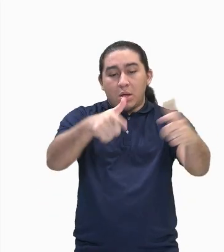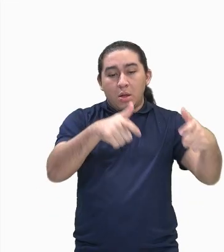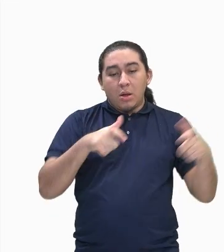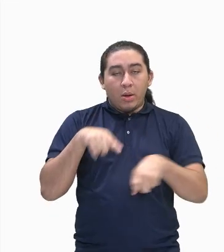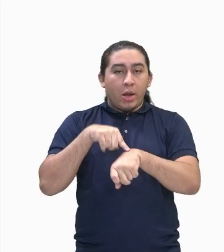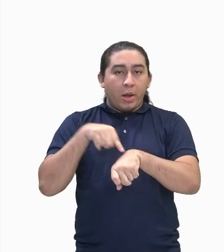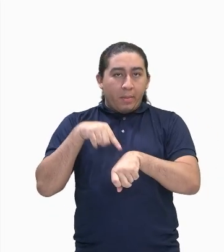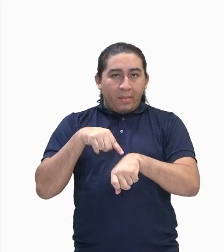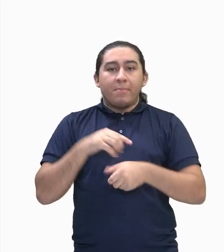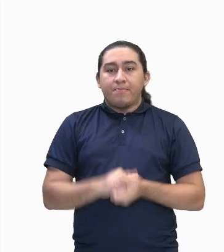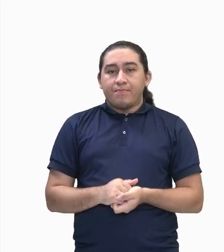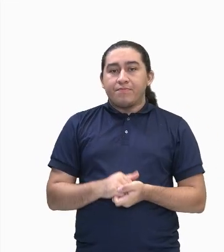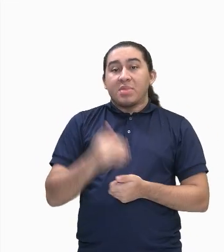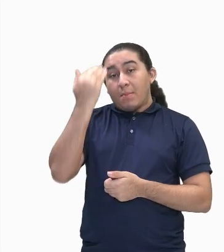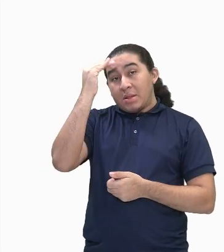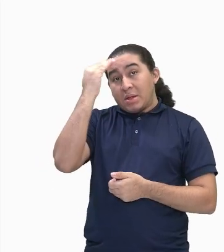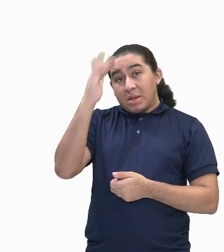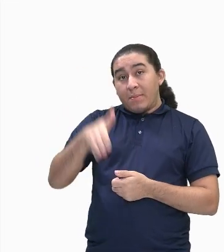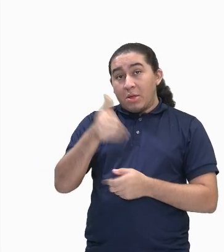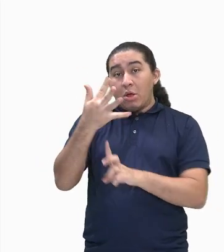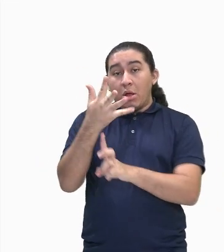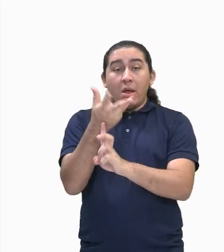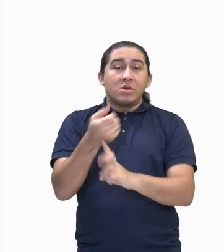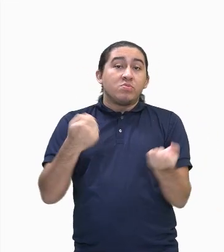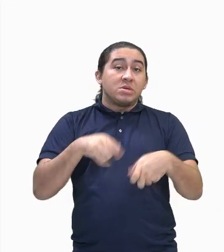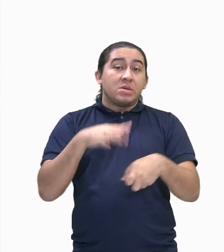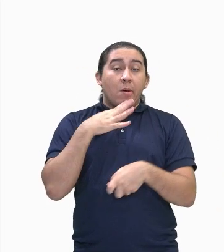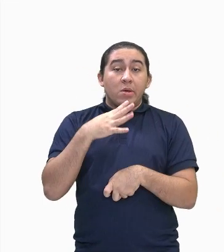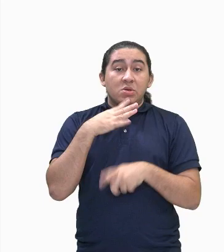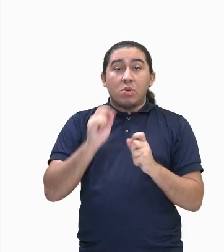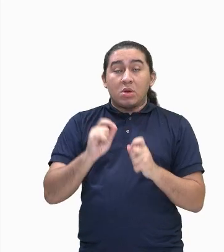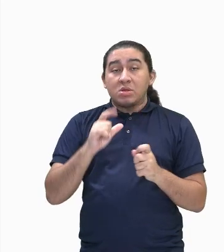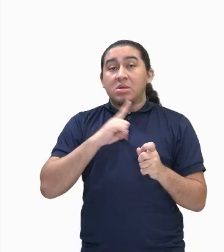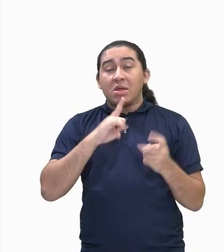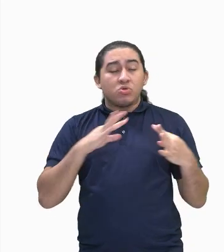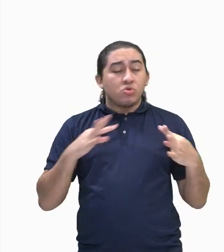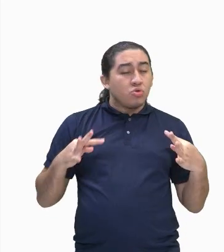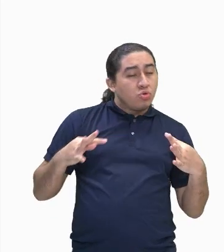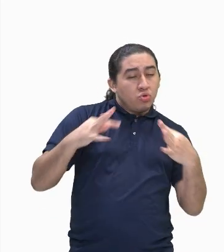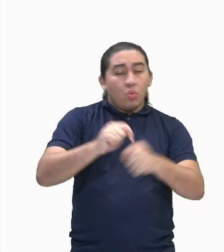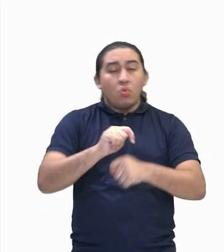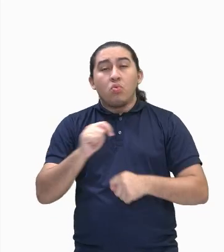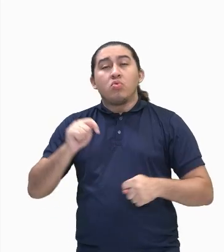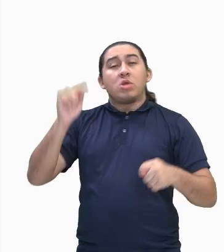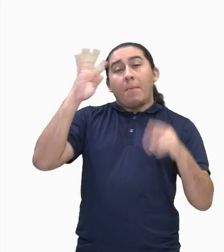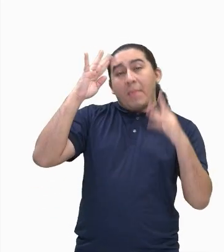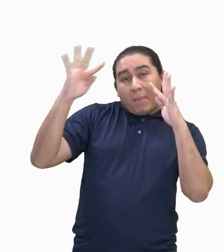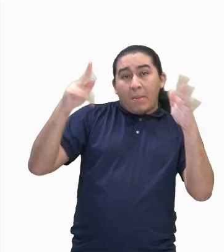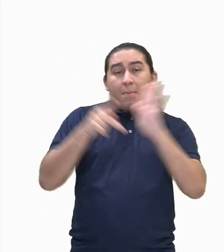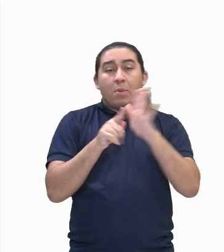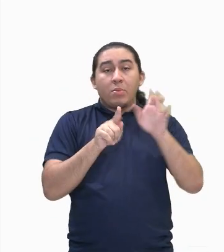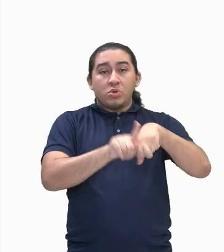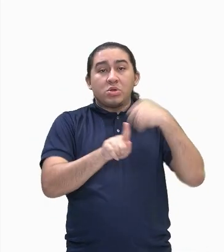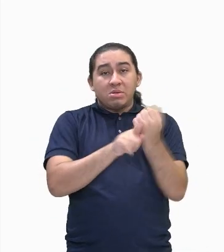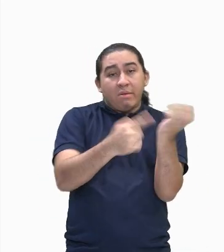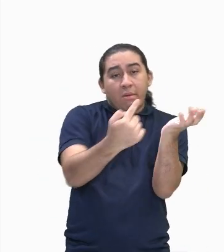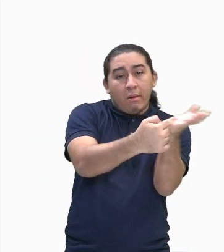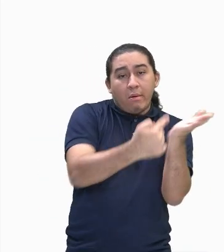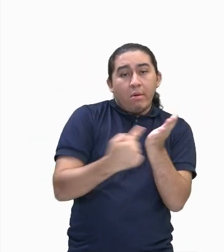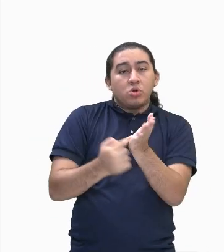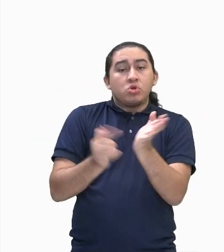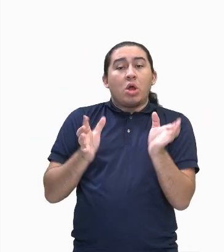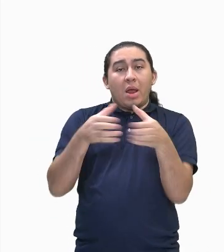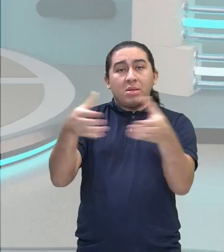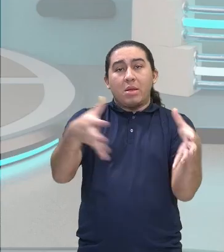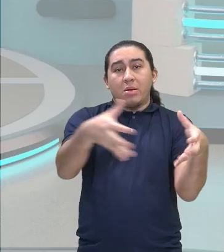Para compreendê-la, é preciso conhecer os códigos e as convenções culturais de cada grupo. E